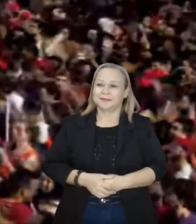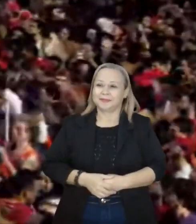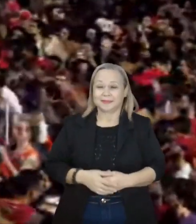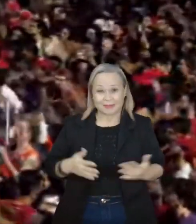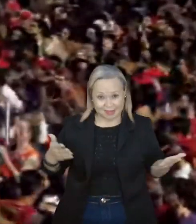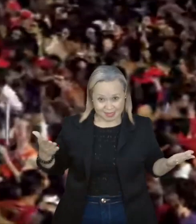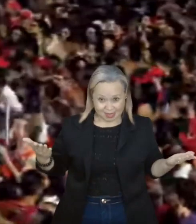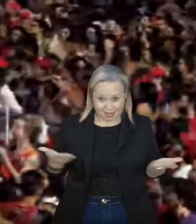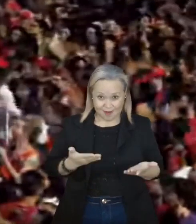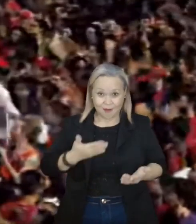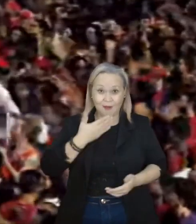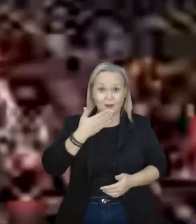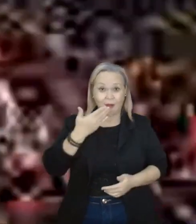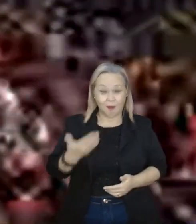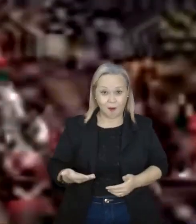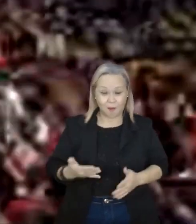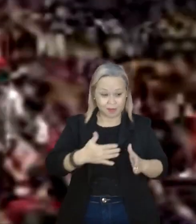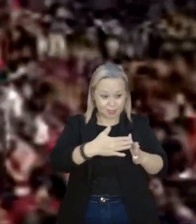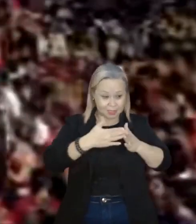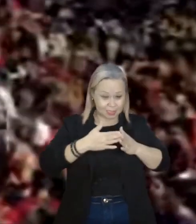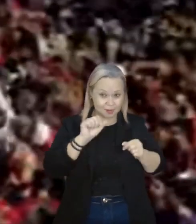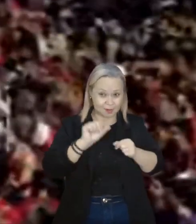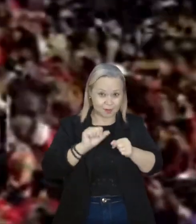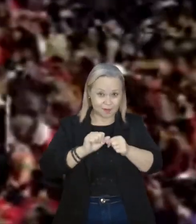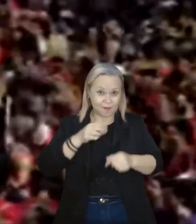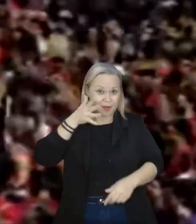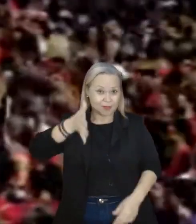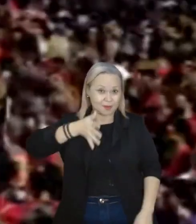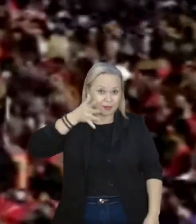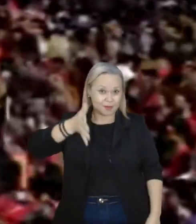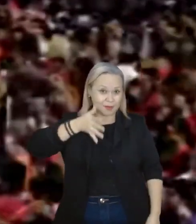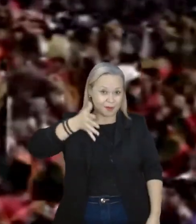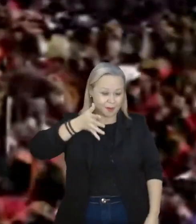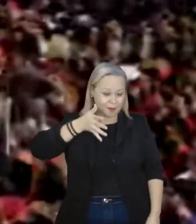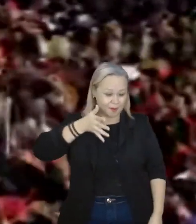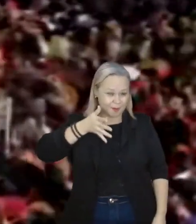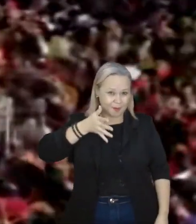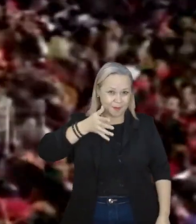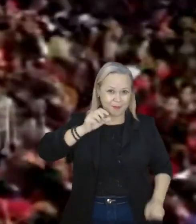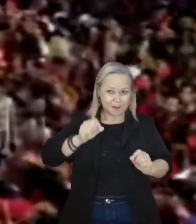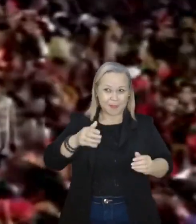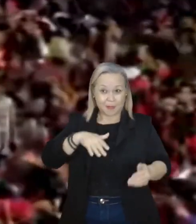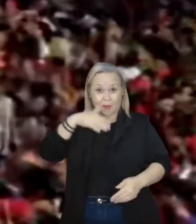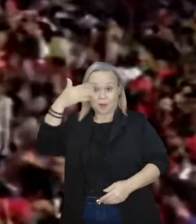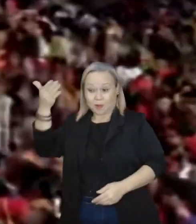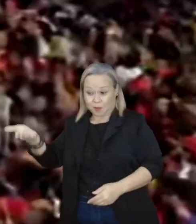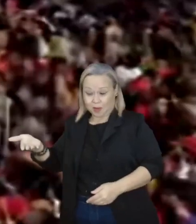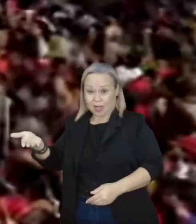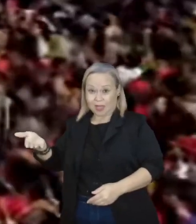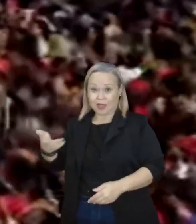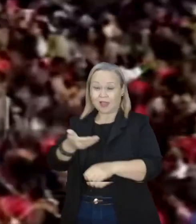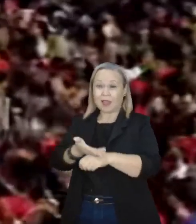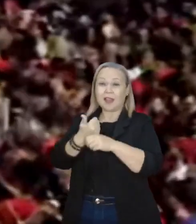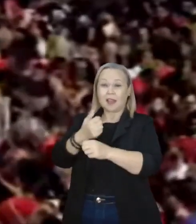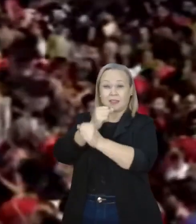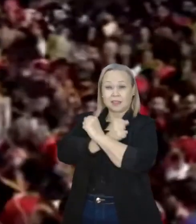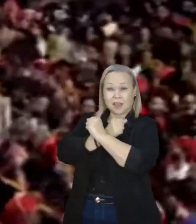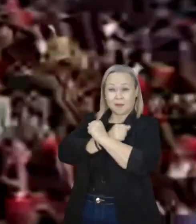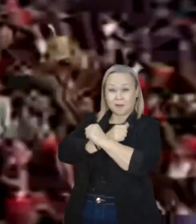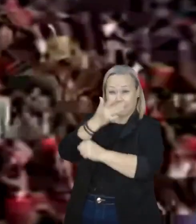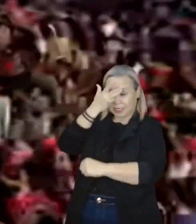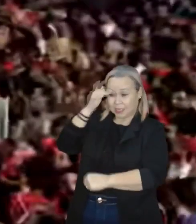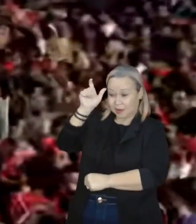Agora eu peço licença que eu vou fazer um discurso do outro lado, mas antes eu quero dar um abraço numa